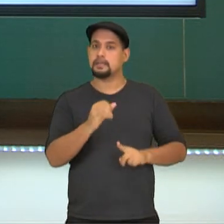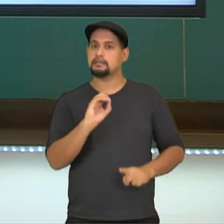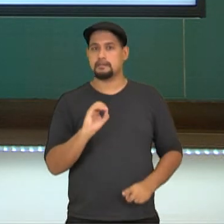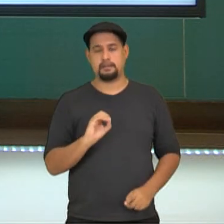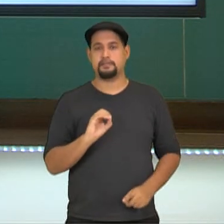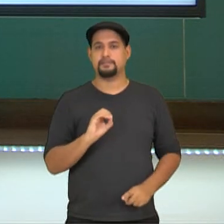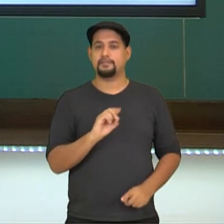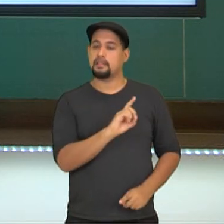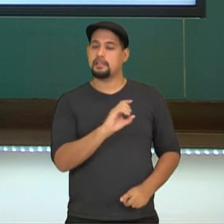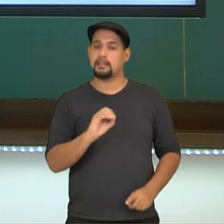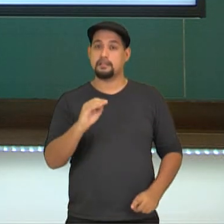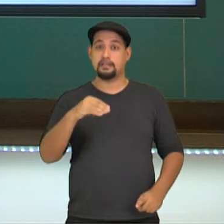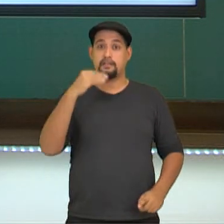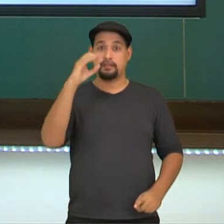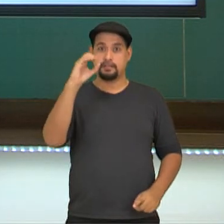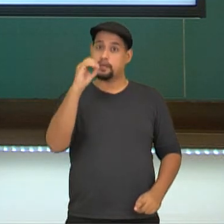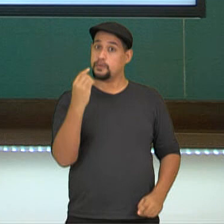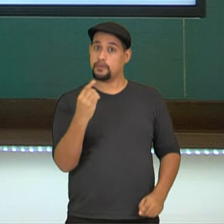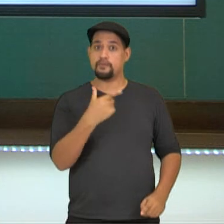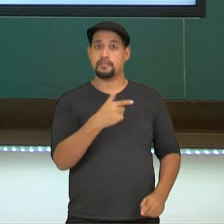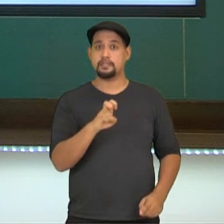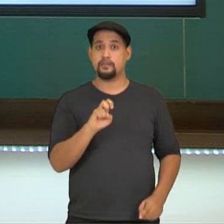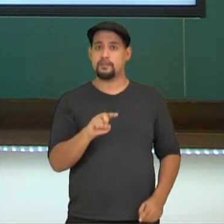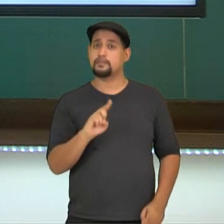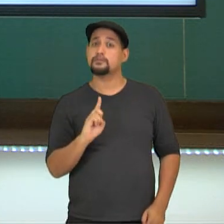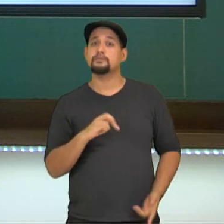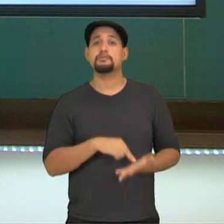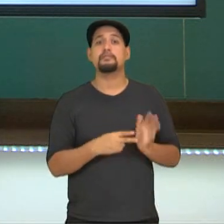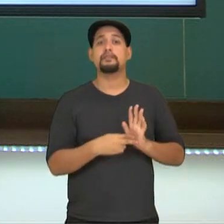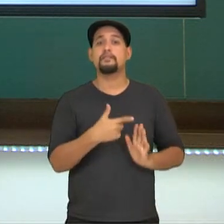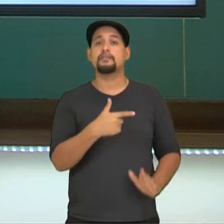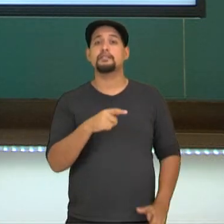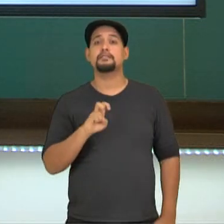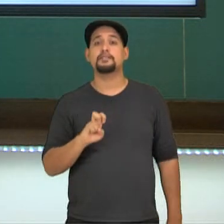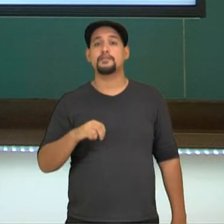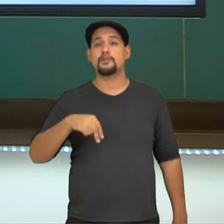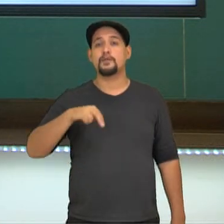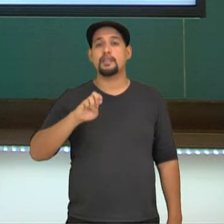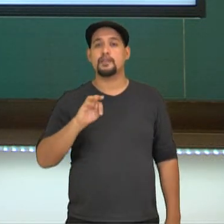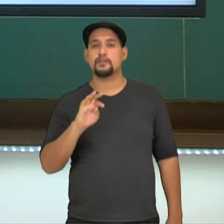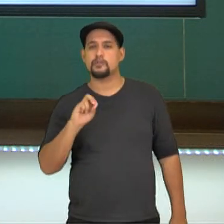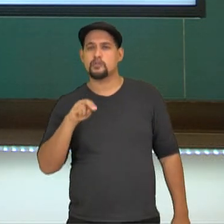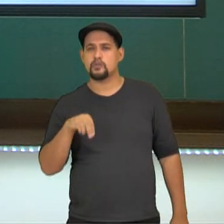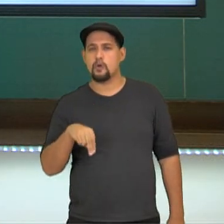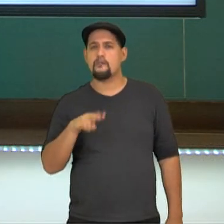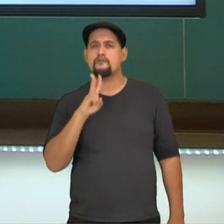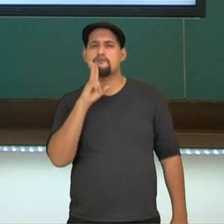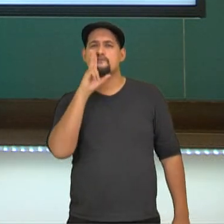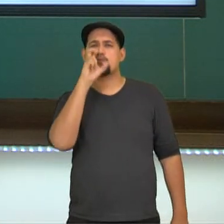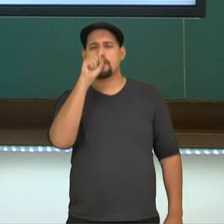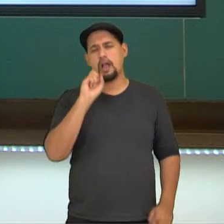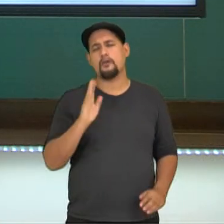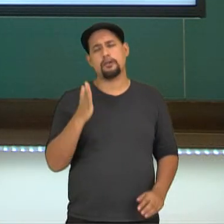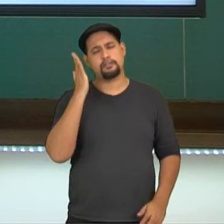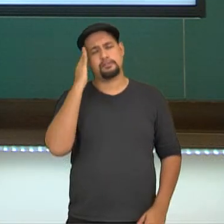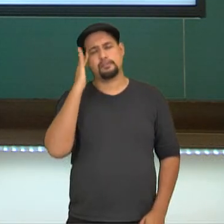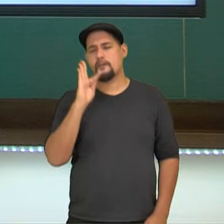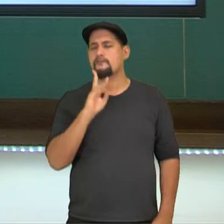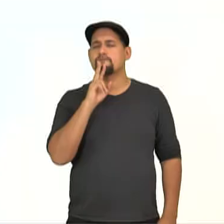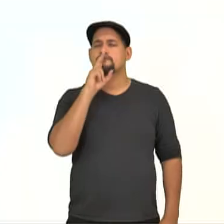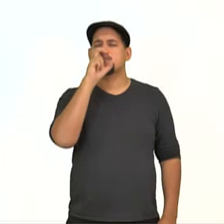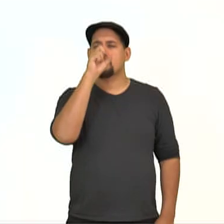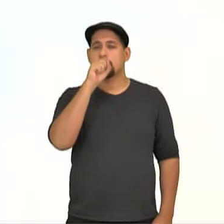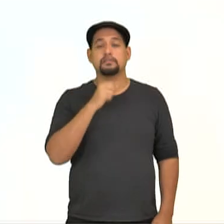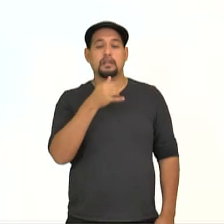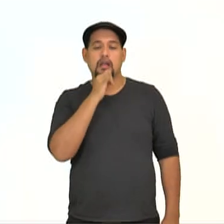0, 10 elevado a 0 é 1, 25 vezes 1, 25 newtons de força. Agora que eu sei a força, a